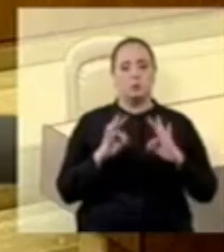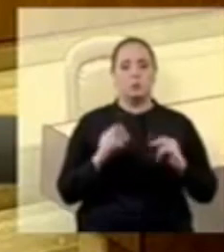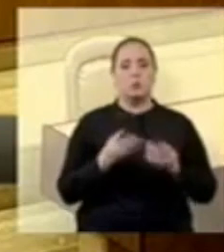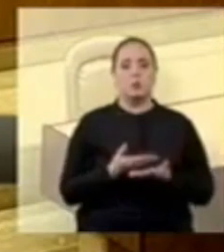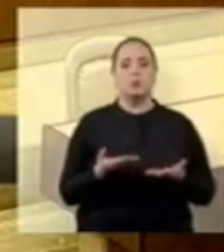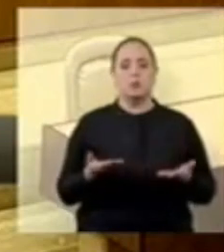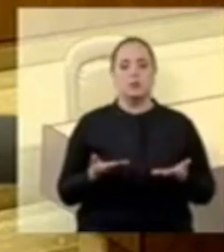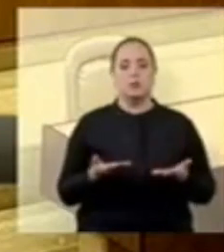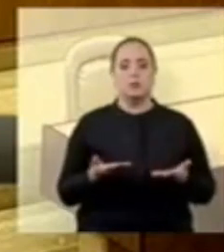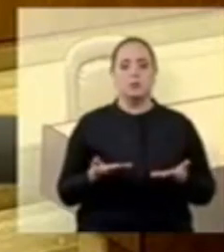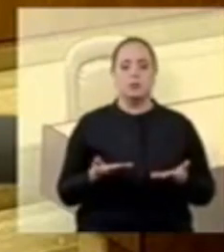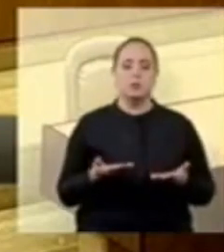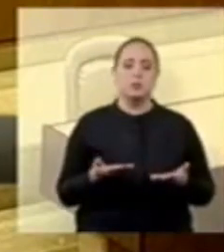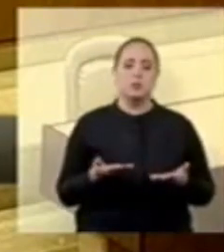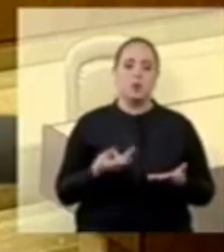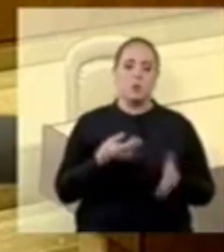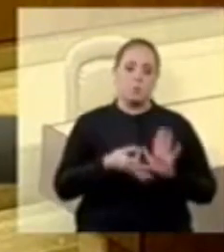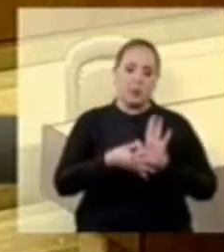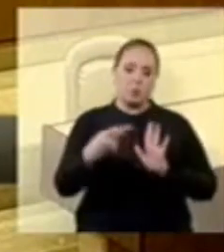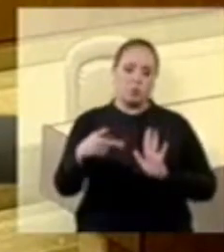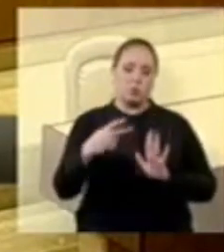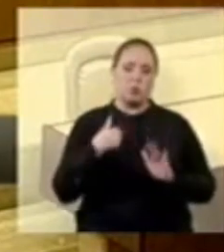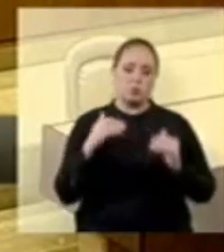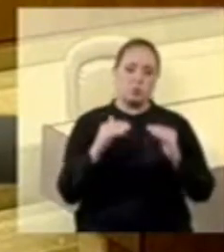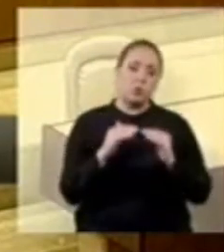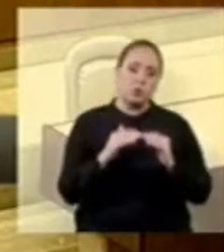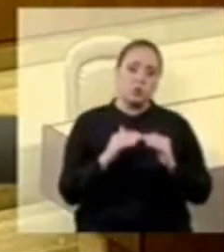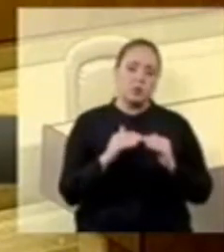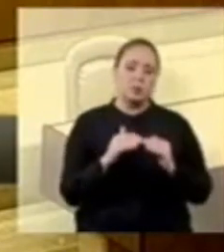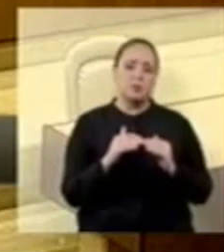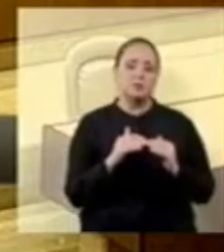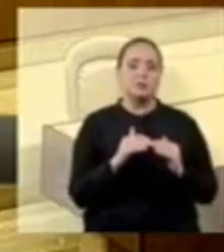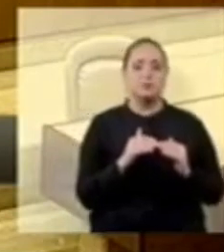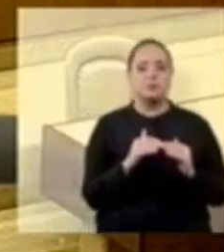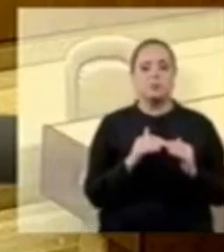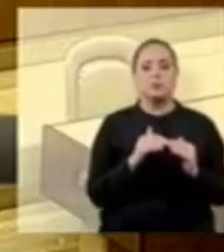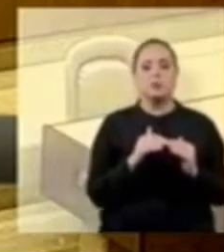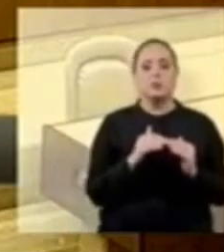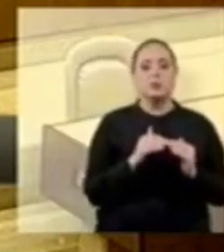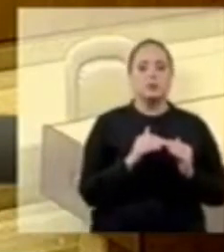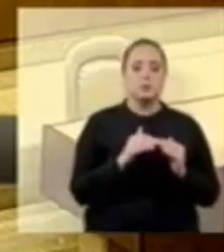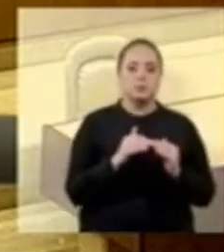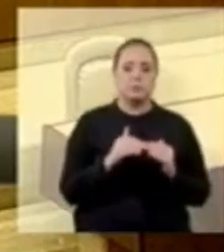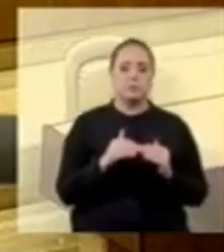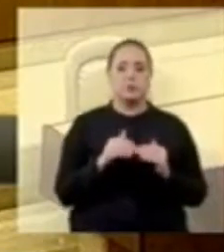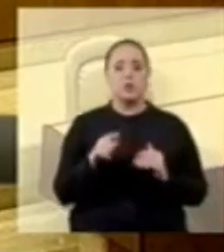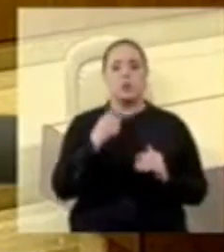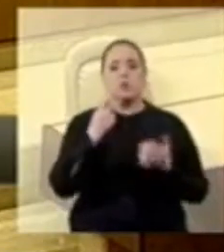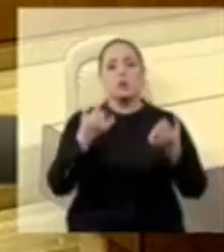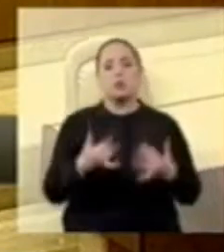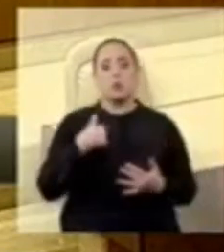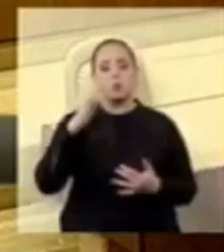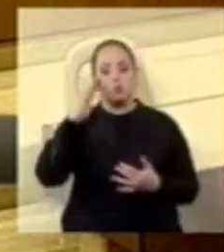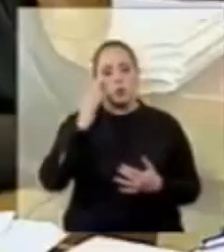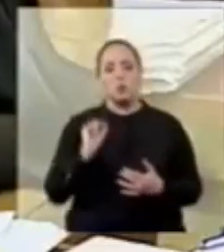manifestações de vossa excelência e como inclusive você nem se fez referência entendo